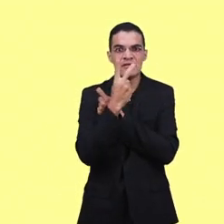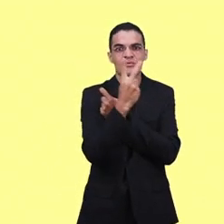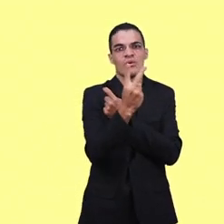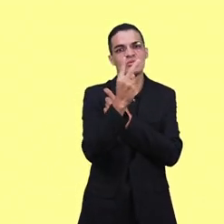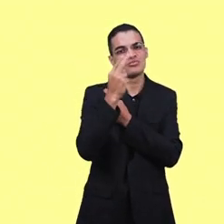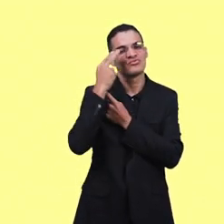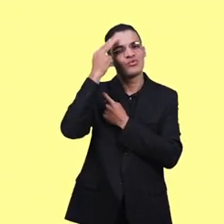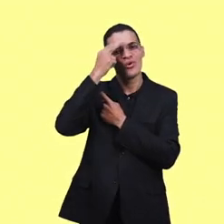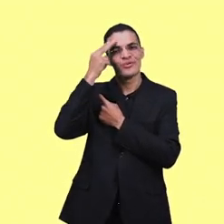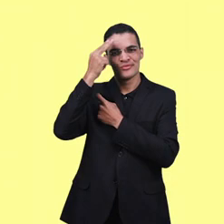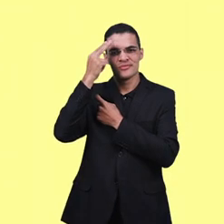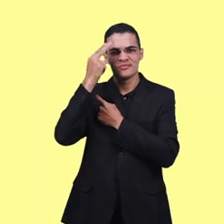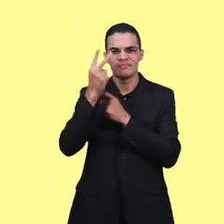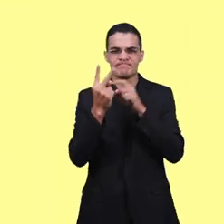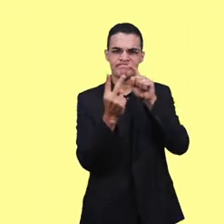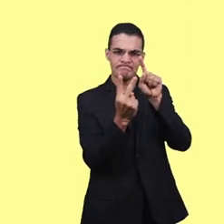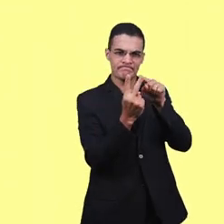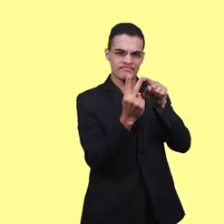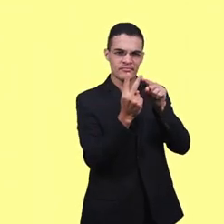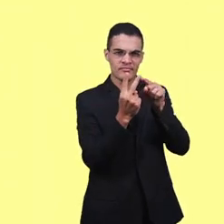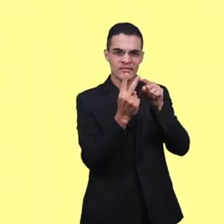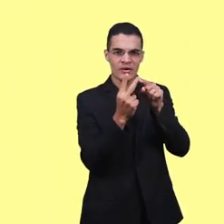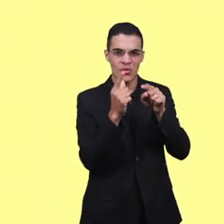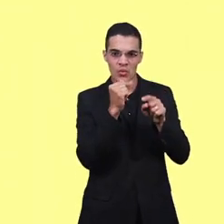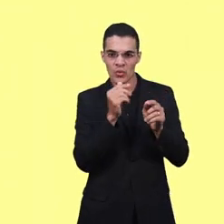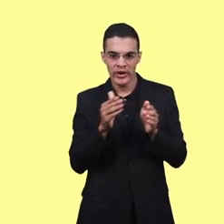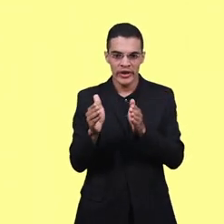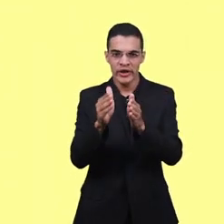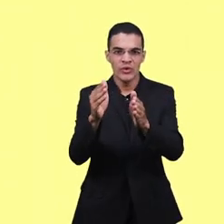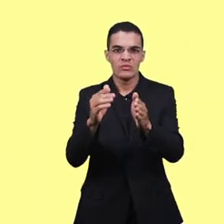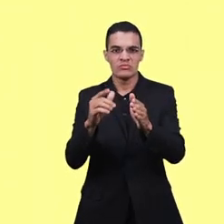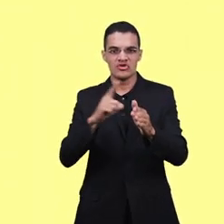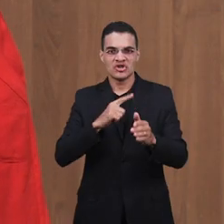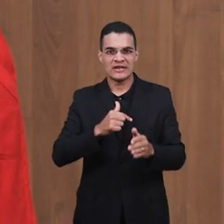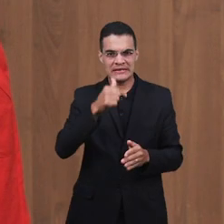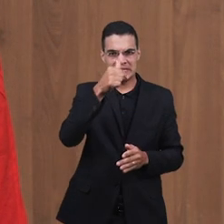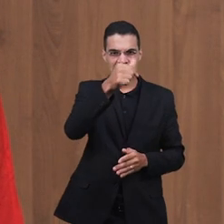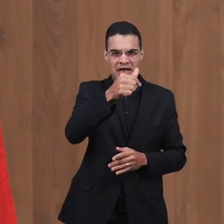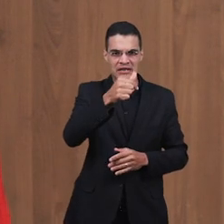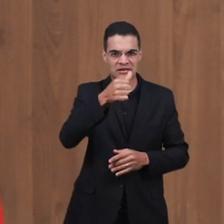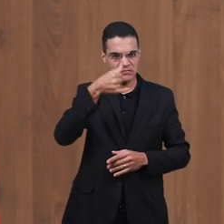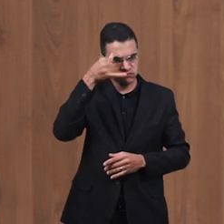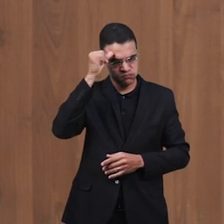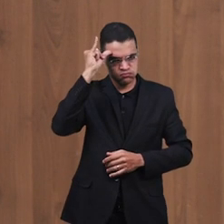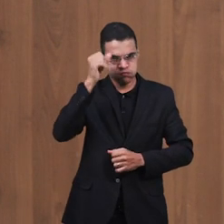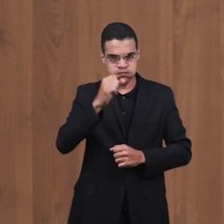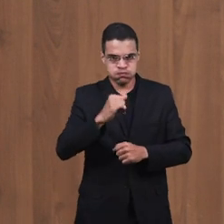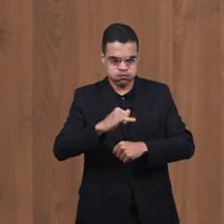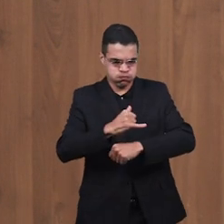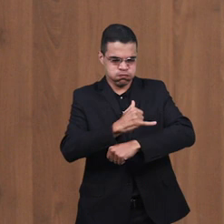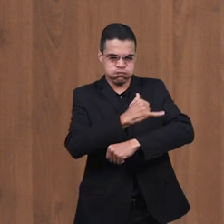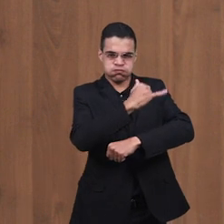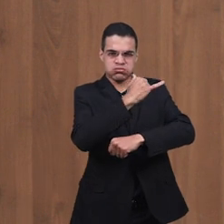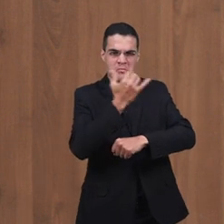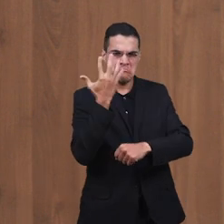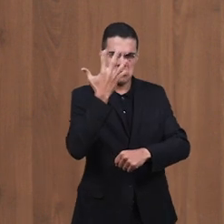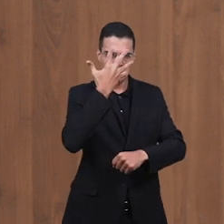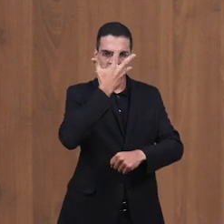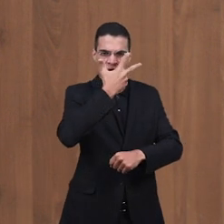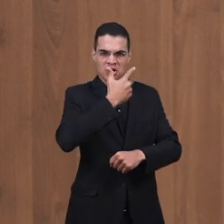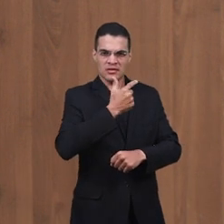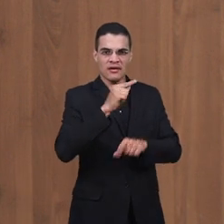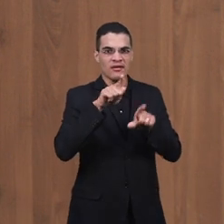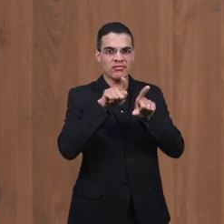2 sonhos. Ele sonhou que do rio Nilo saíam 7 vacas gordas e